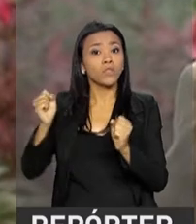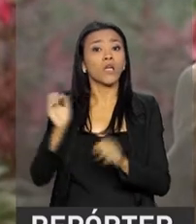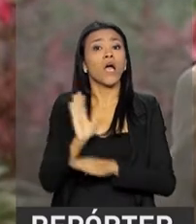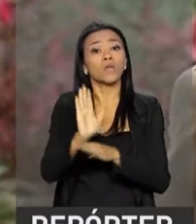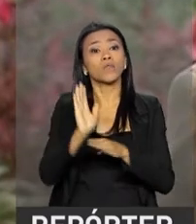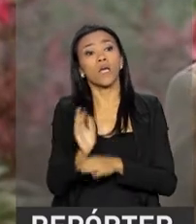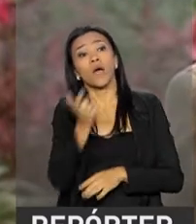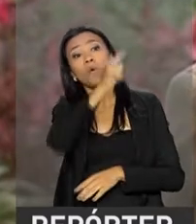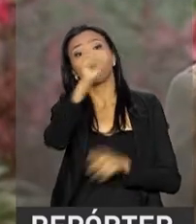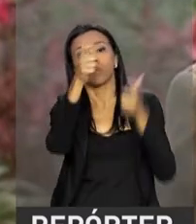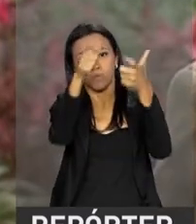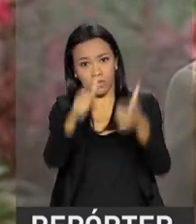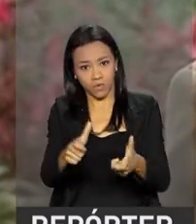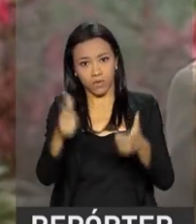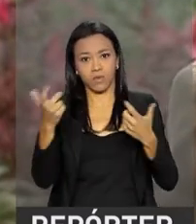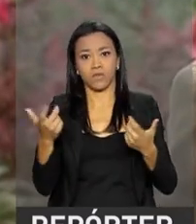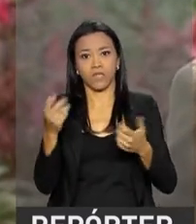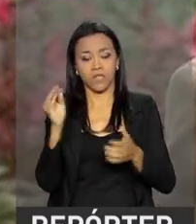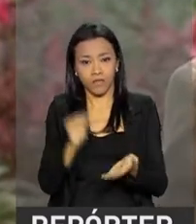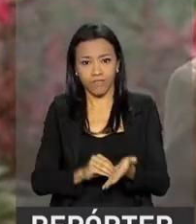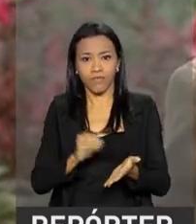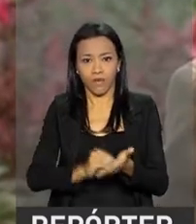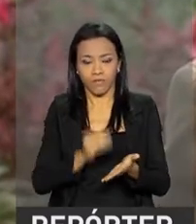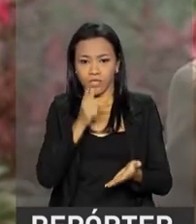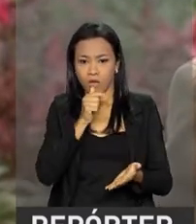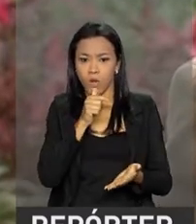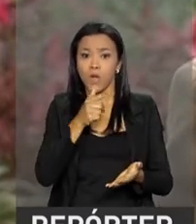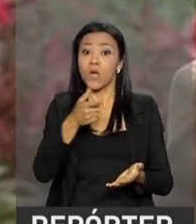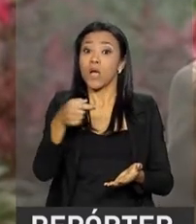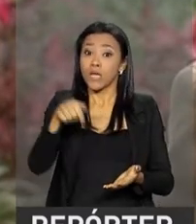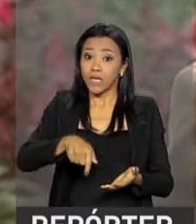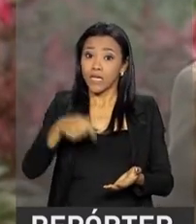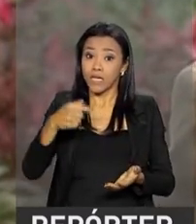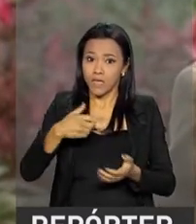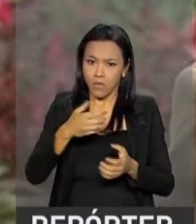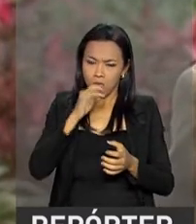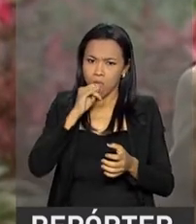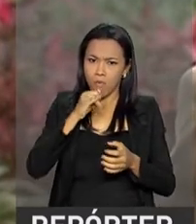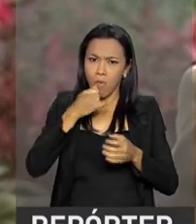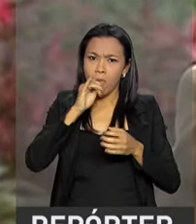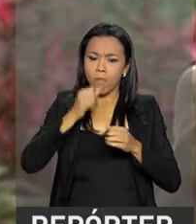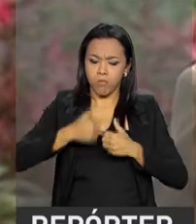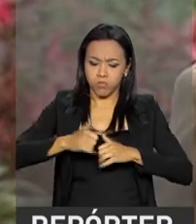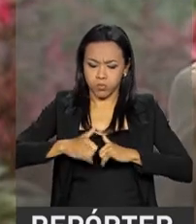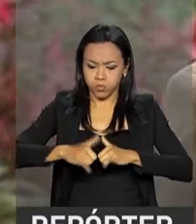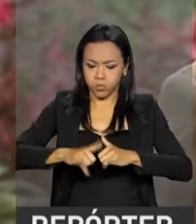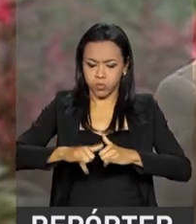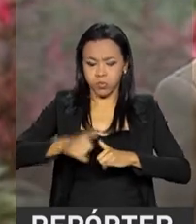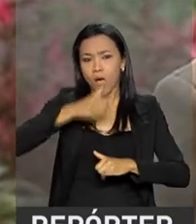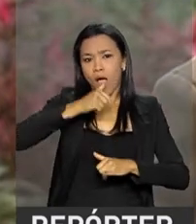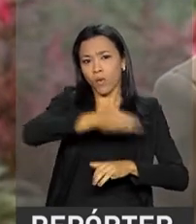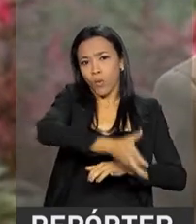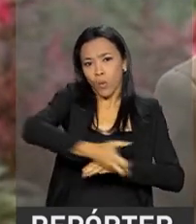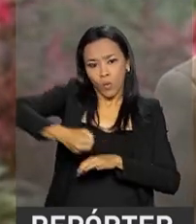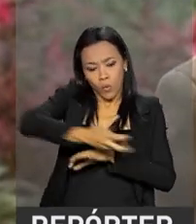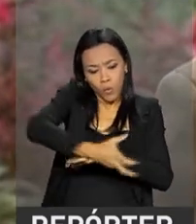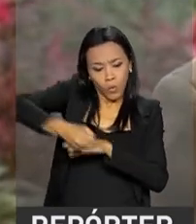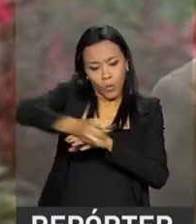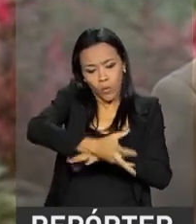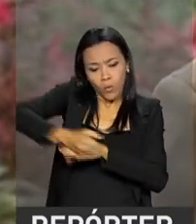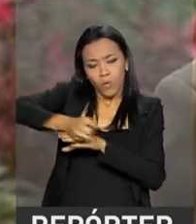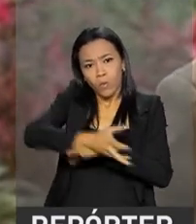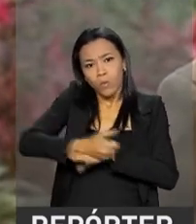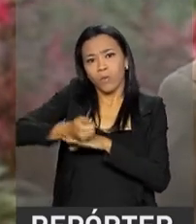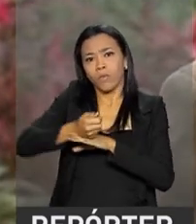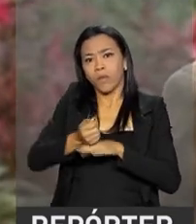luta contra a falta d'água o sistema de bombeamento que foi fundamental para os paulistas enfrentarem a crise hídrica agora faz esse